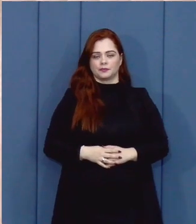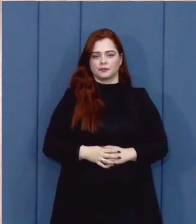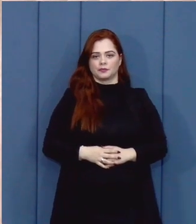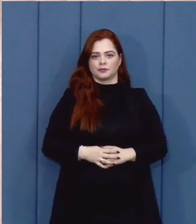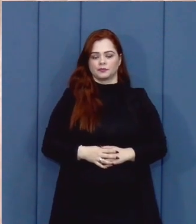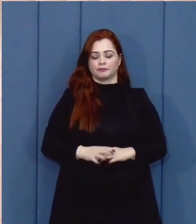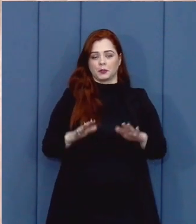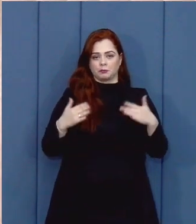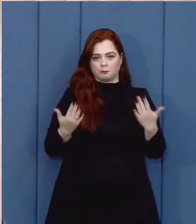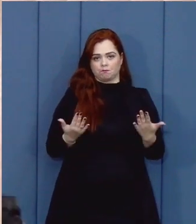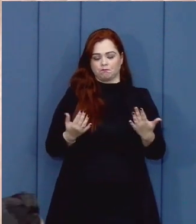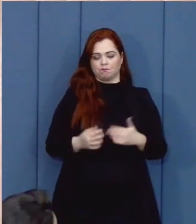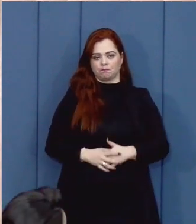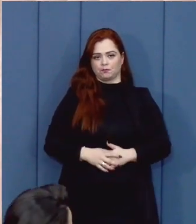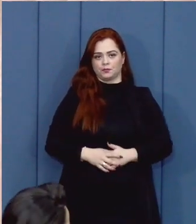Bem,